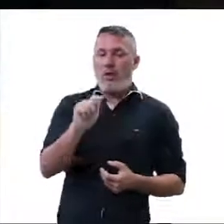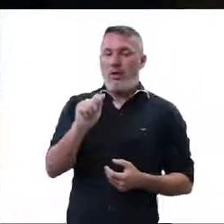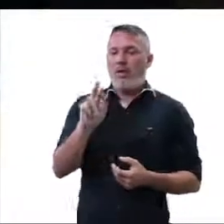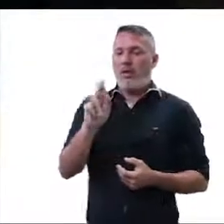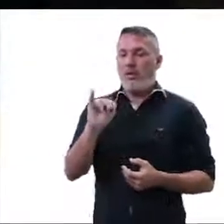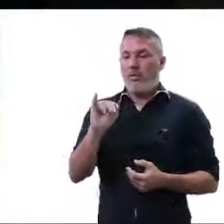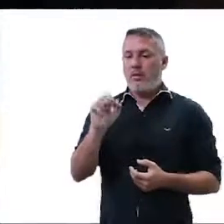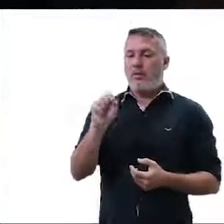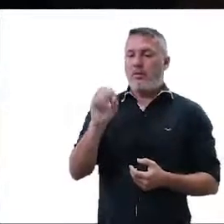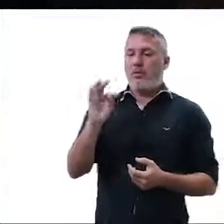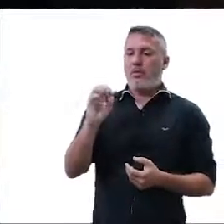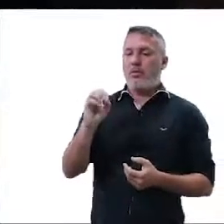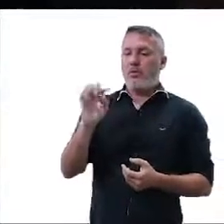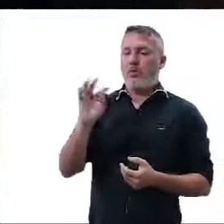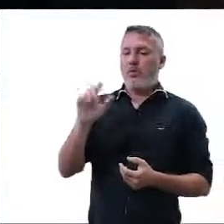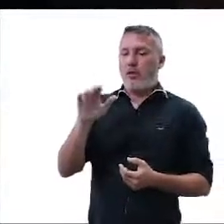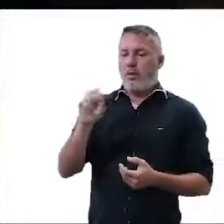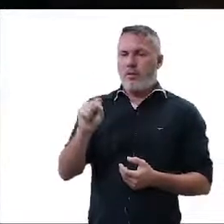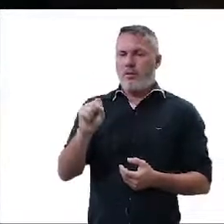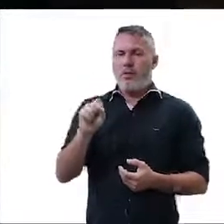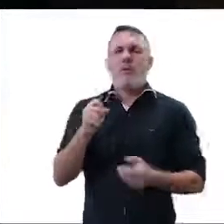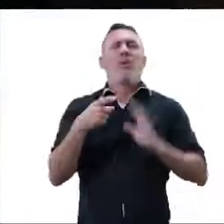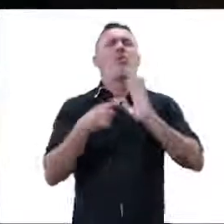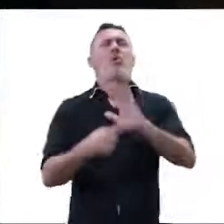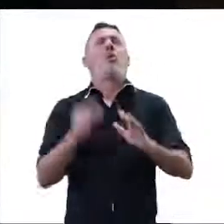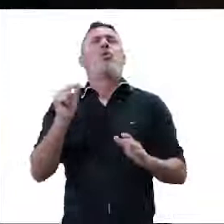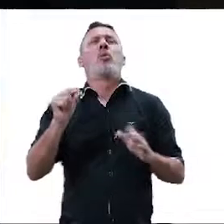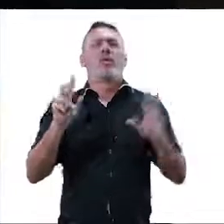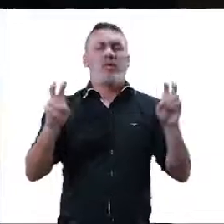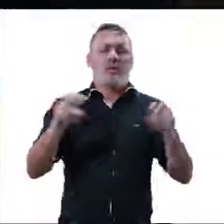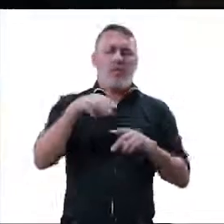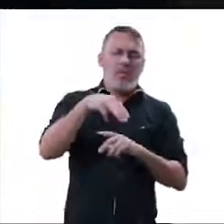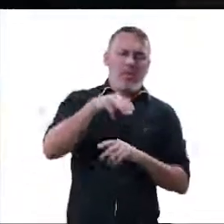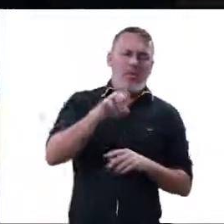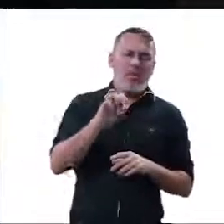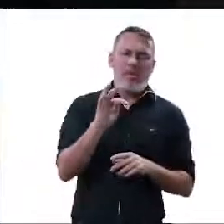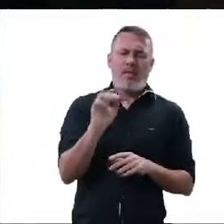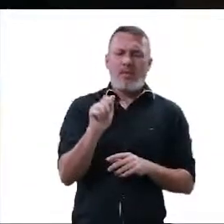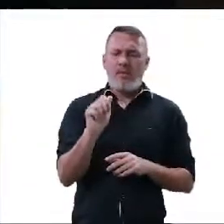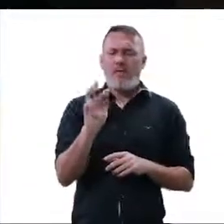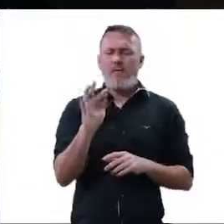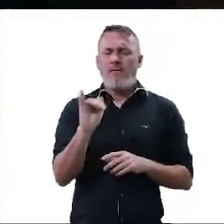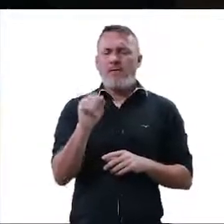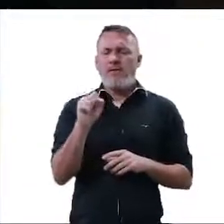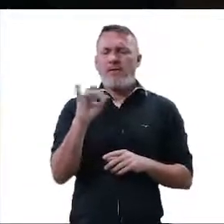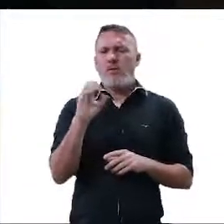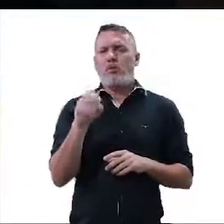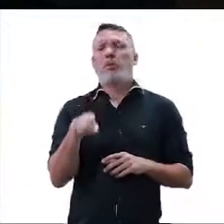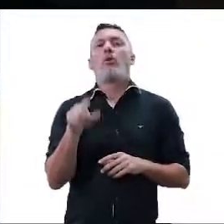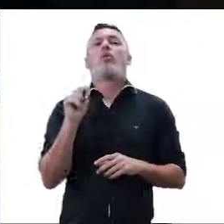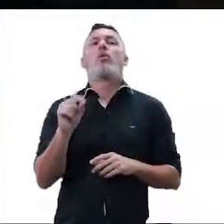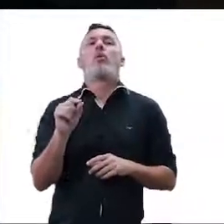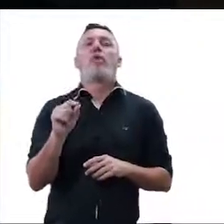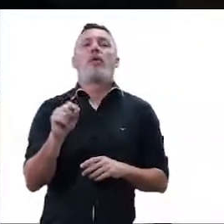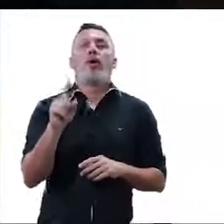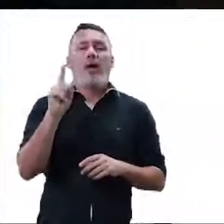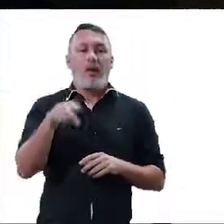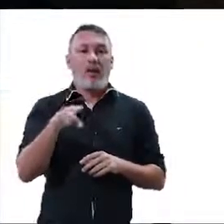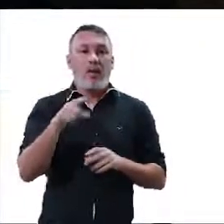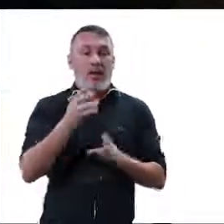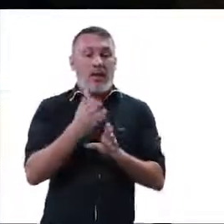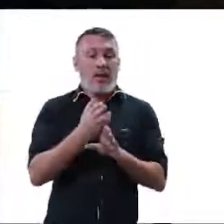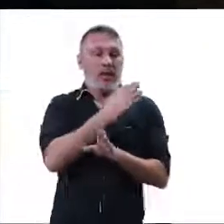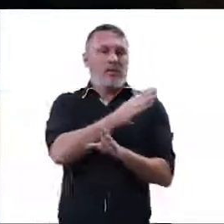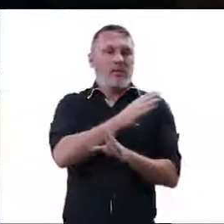indica o seguinte: como é que é o estágio metafísico? O estágio metafísico vem com uma pré-concepção de razão,